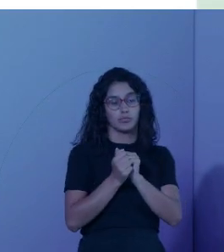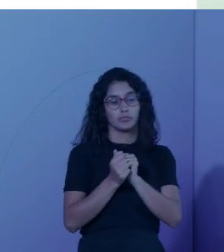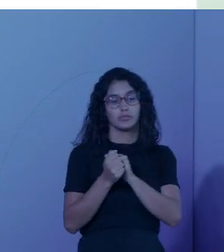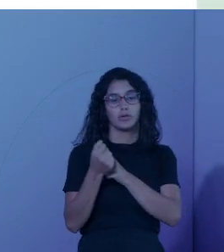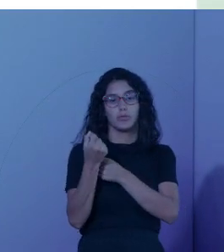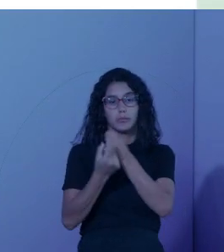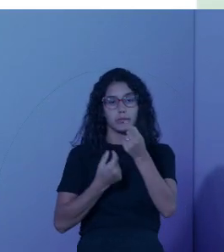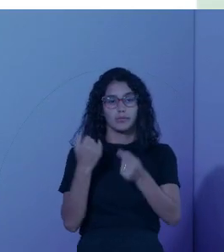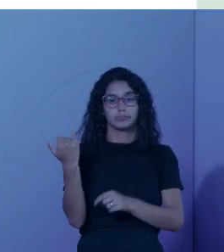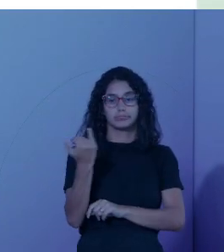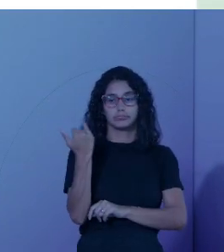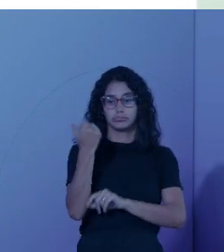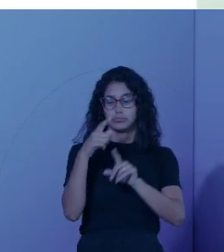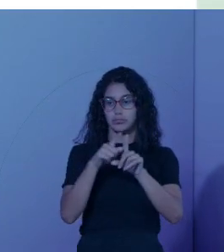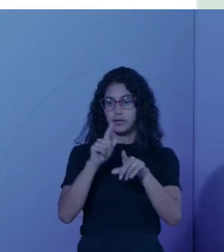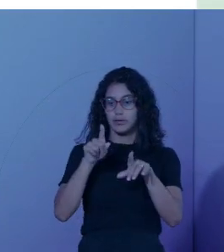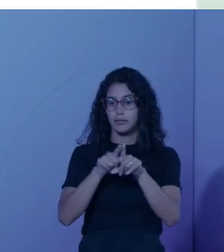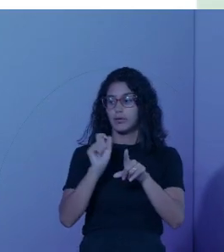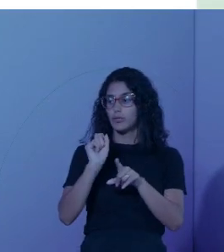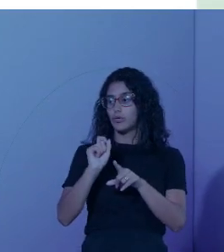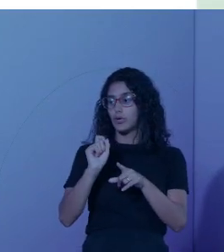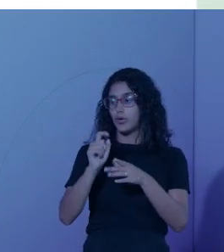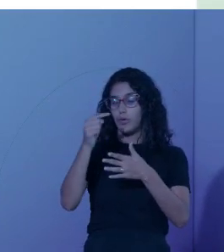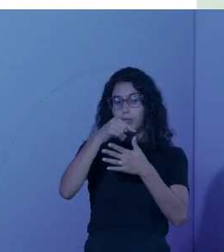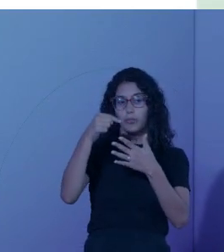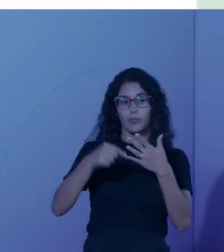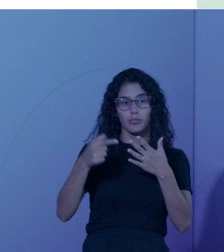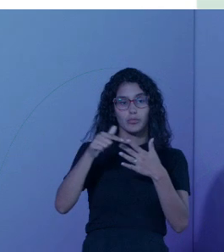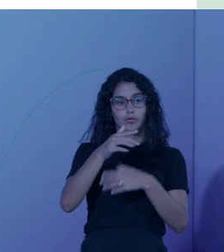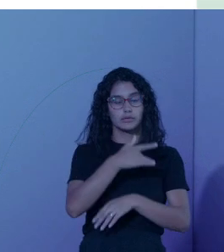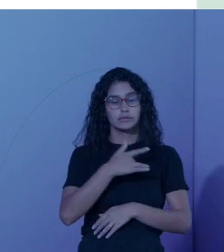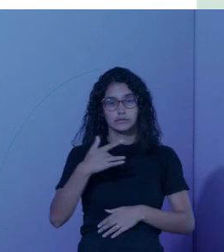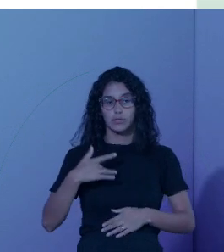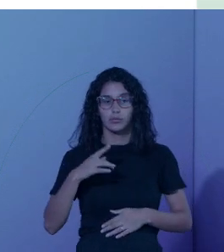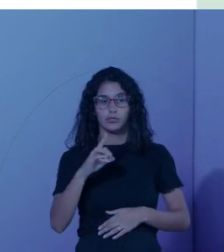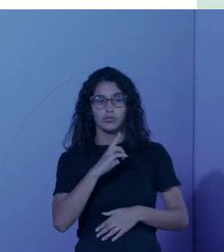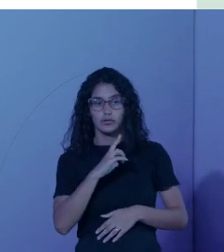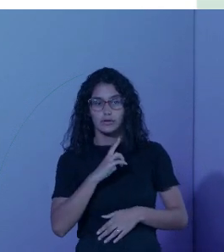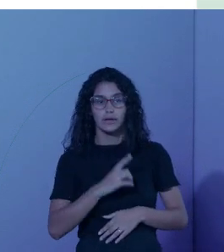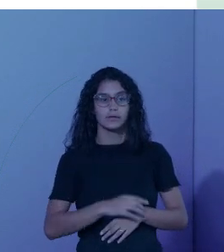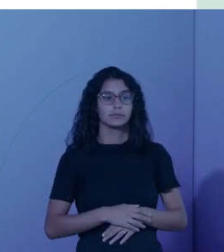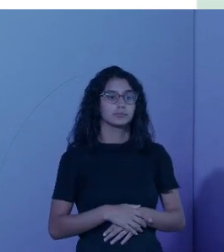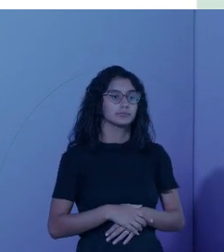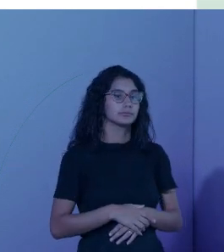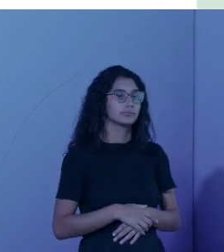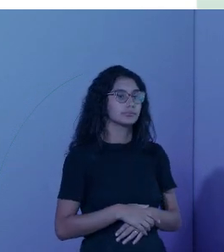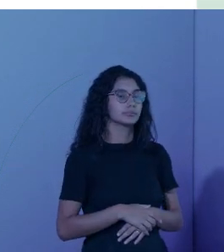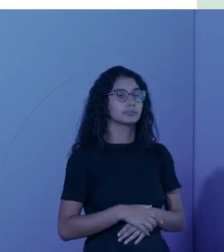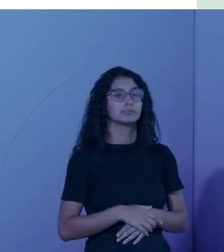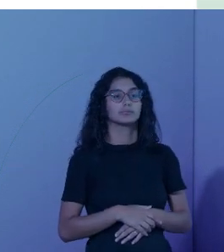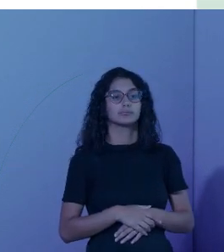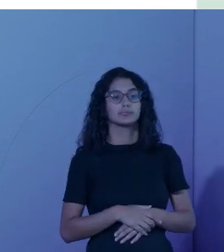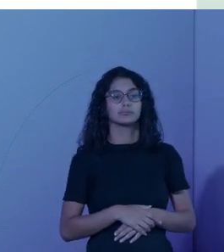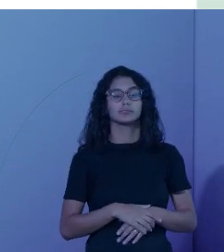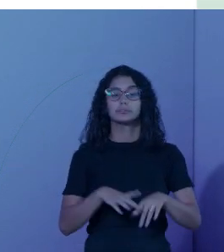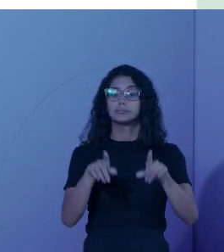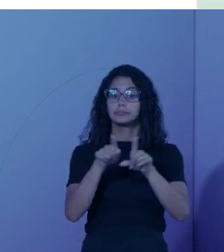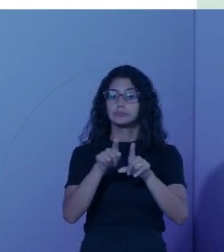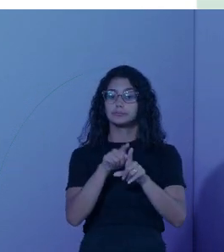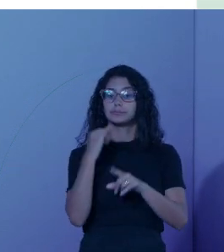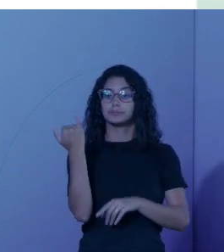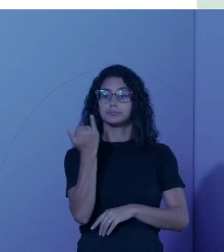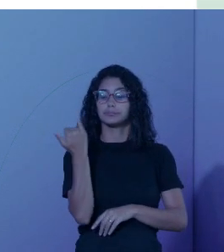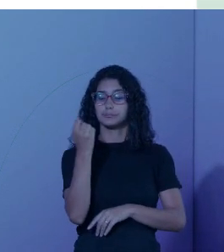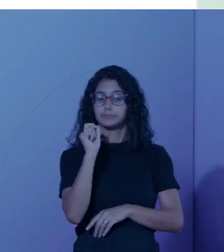menos relevantes do que os desfechos de saúde dos ensaios clínicos randomizados. E muito importante